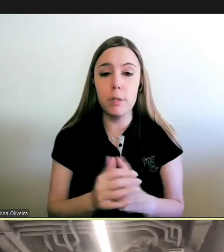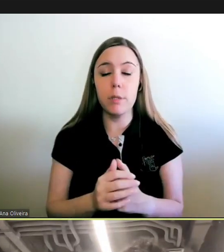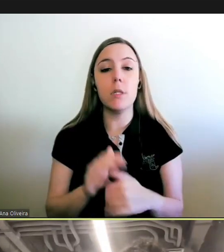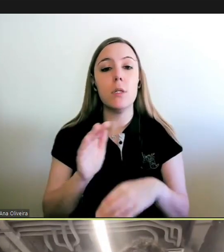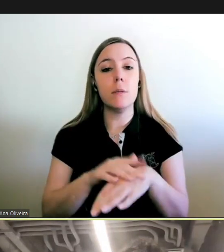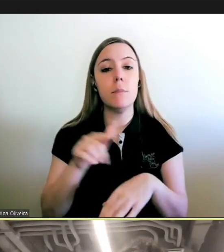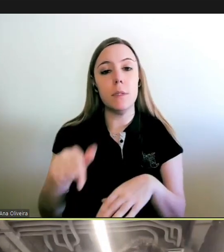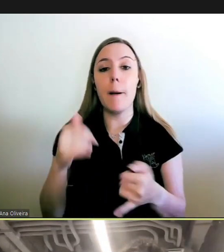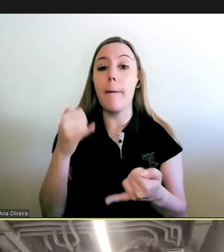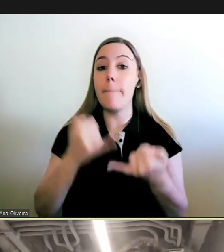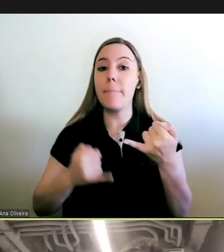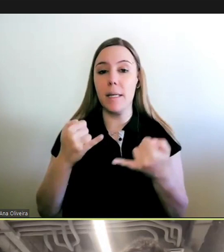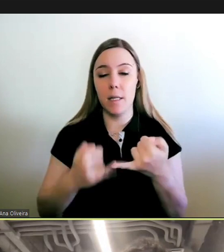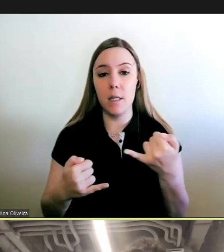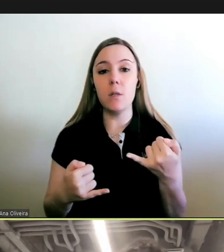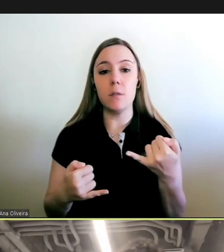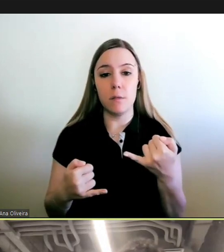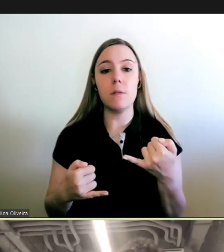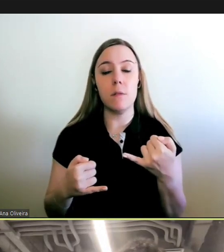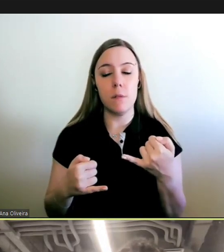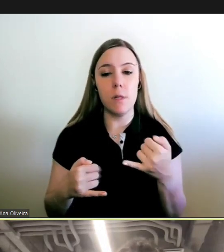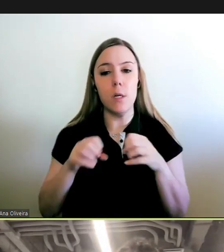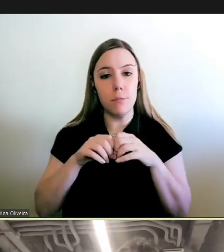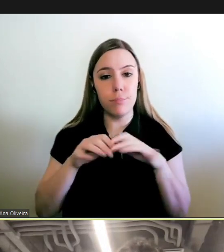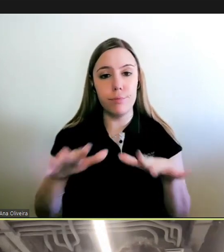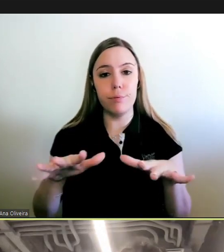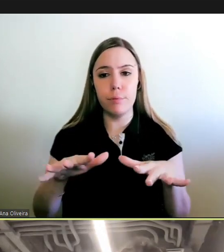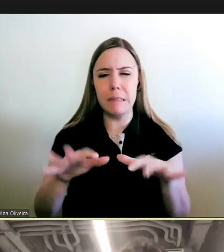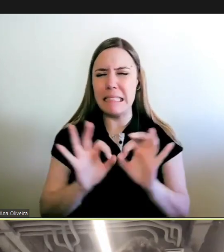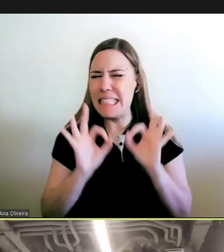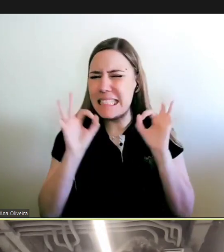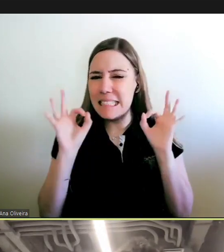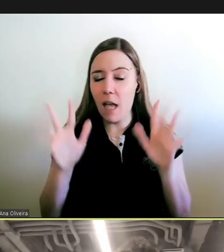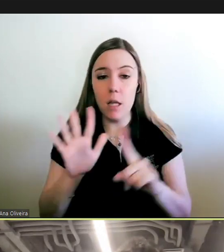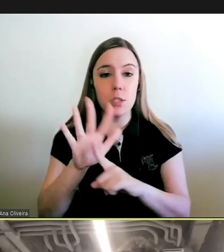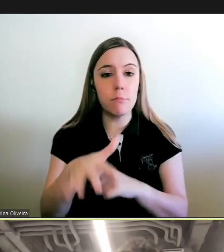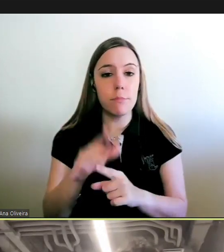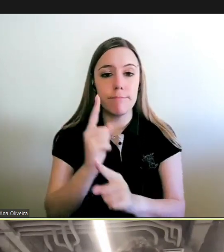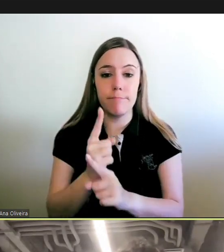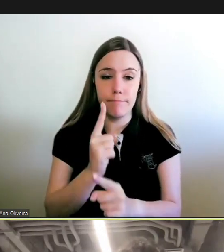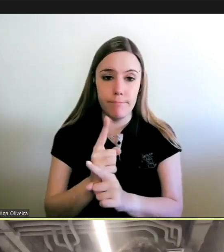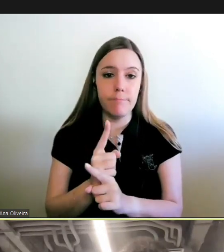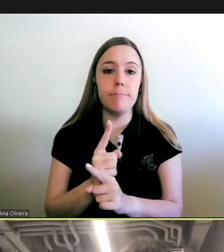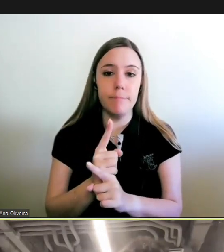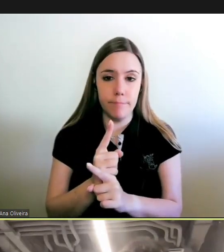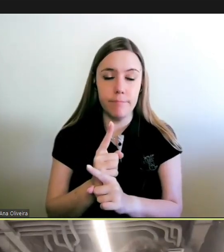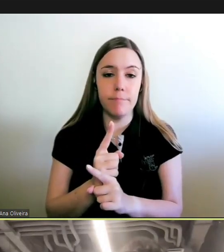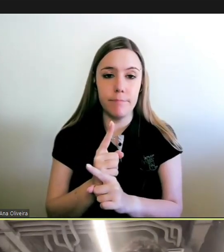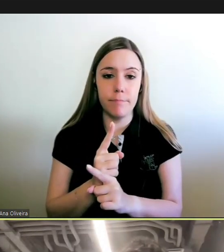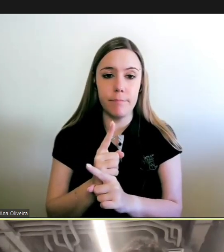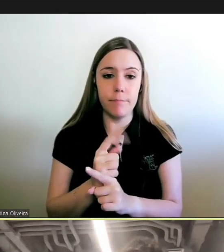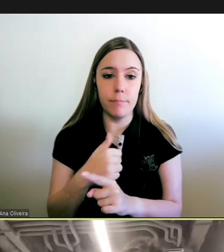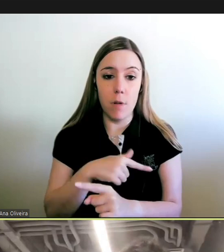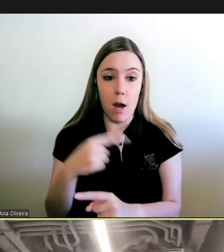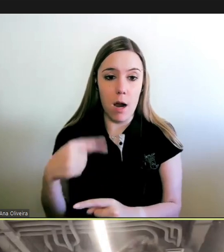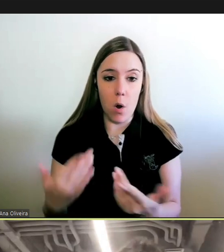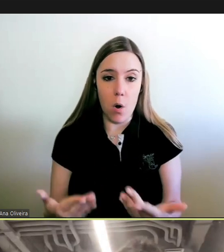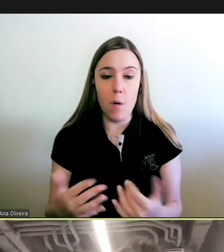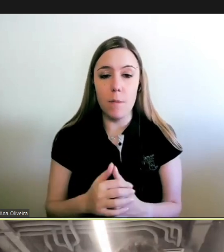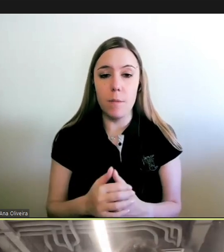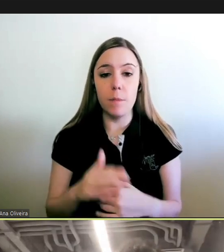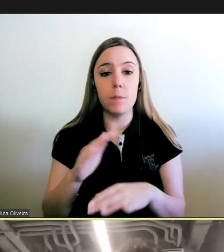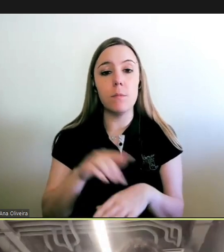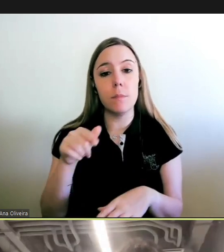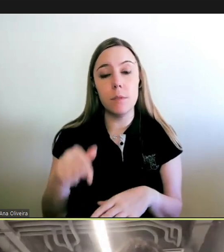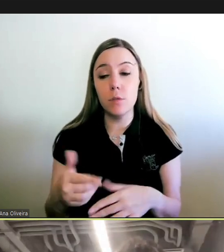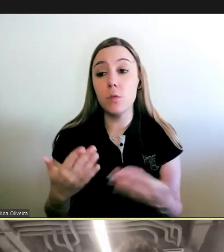enorme perigo de reproduzir tal e qual o mesmo tipo de discriminação que nós temos hoje. E daí que hoje se